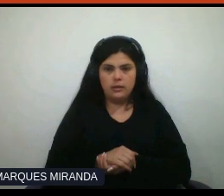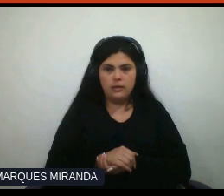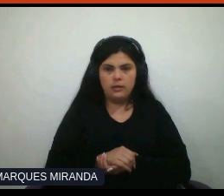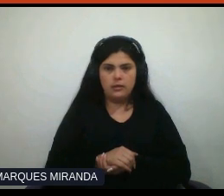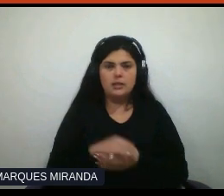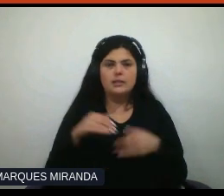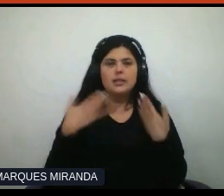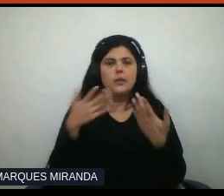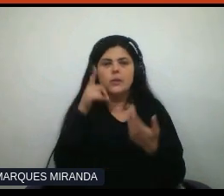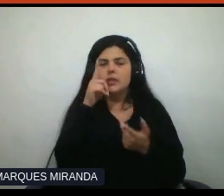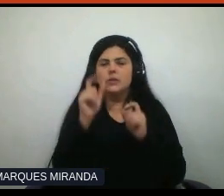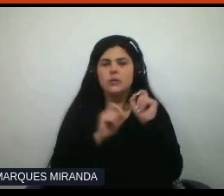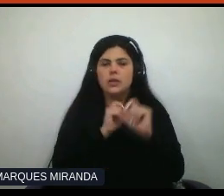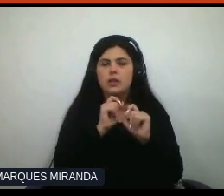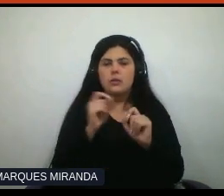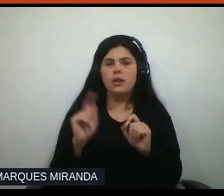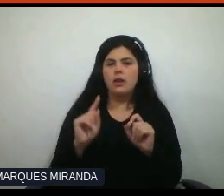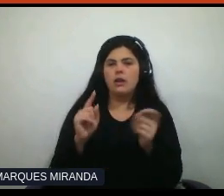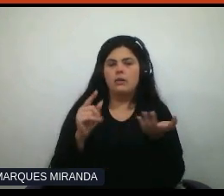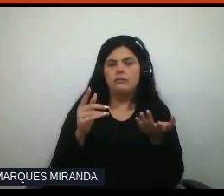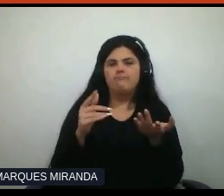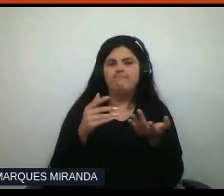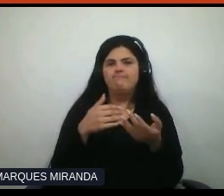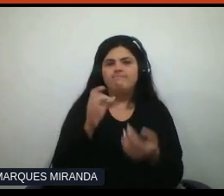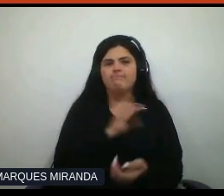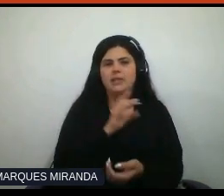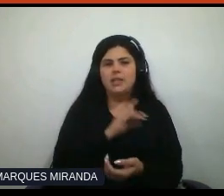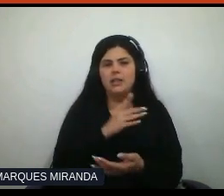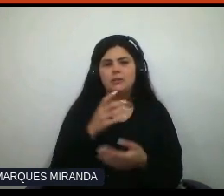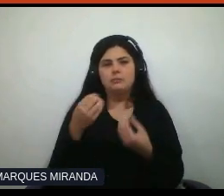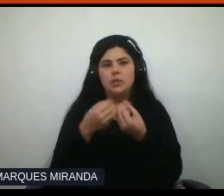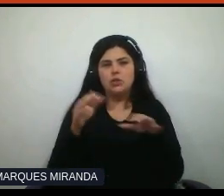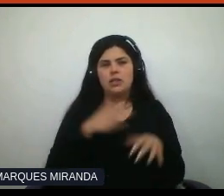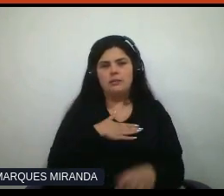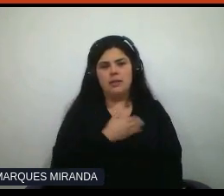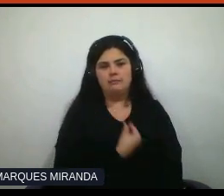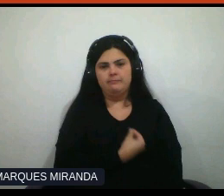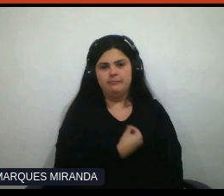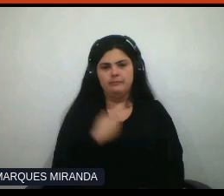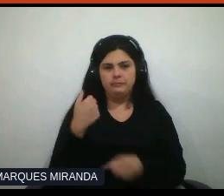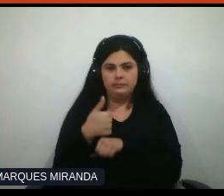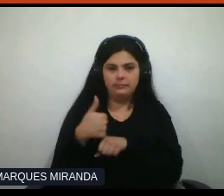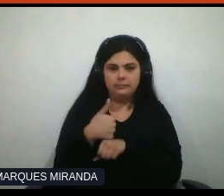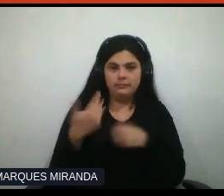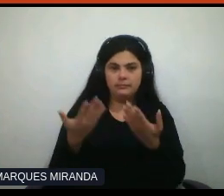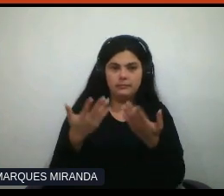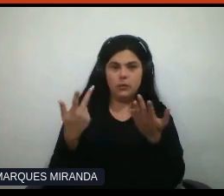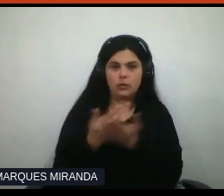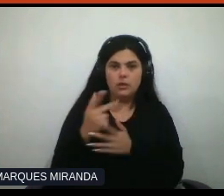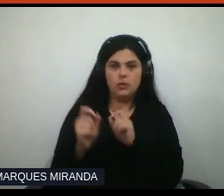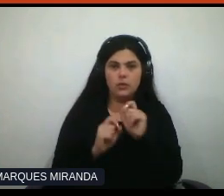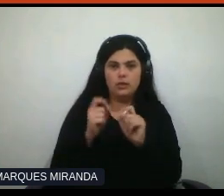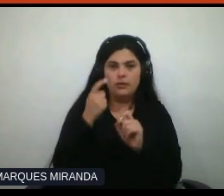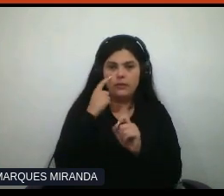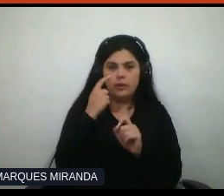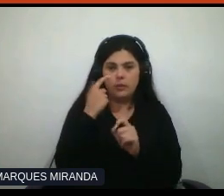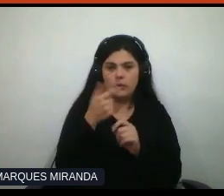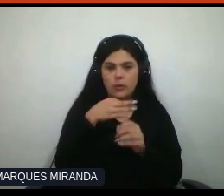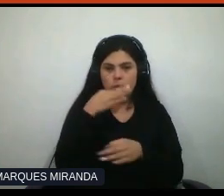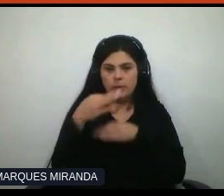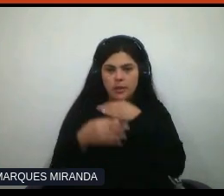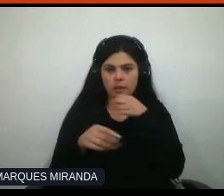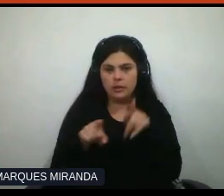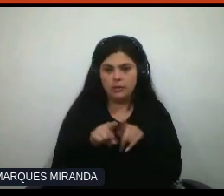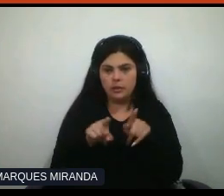Será que é o momento ou não? Estou com muito medo, eu acho que isso me prejudicaria. E aí acontece, ó, tô vendo até aqui mais um comentário no chat da